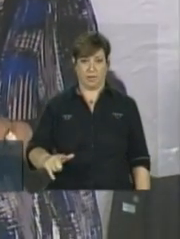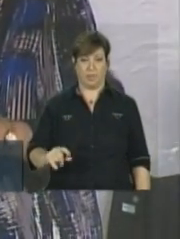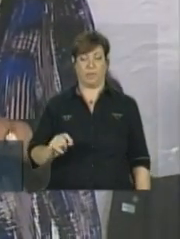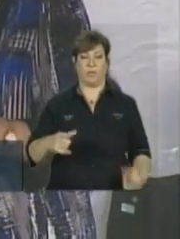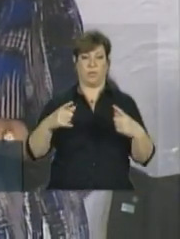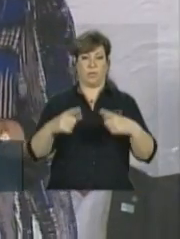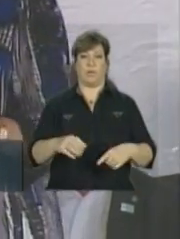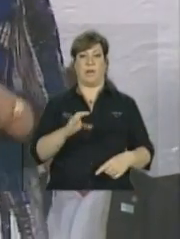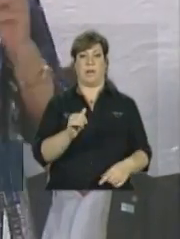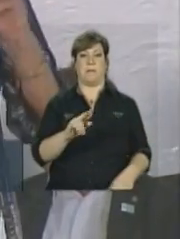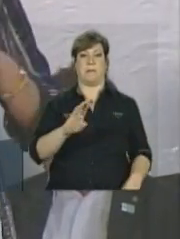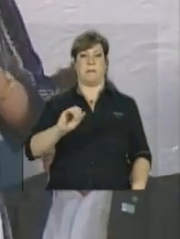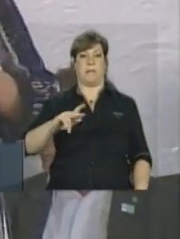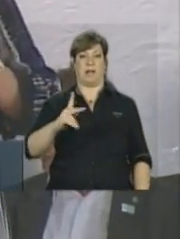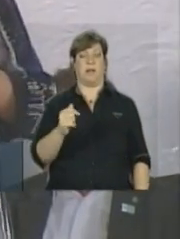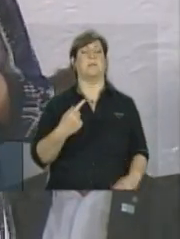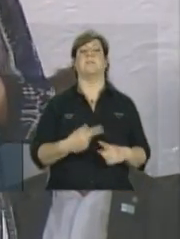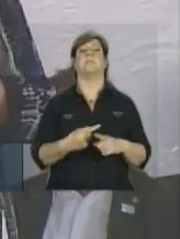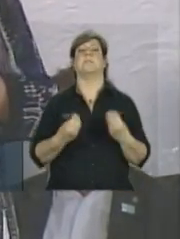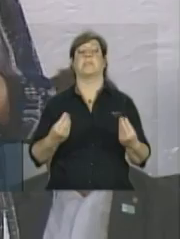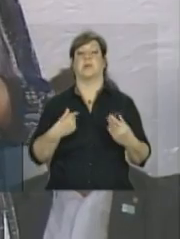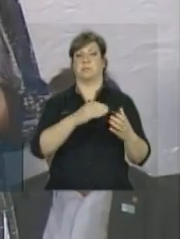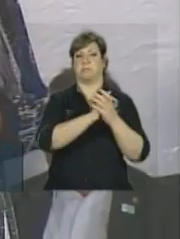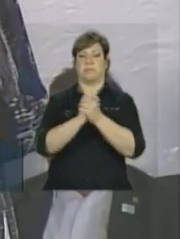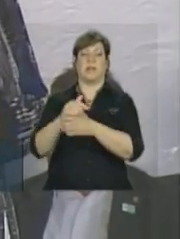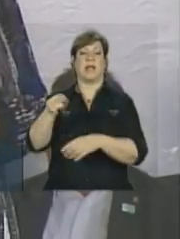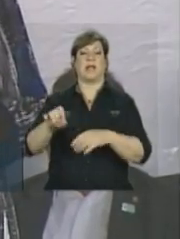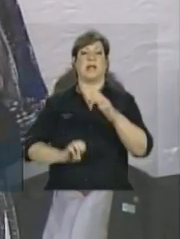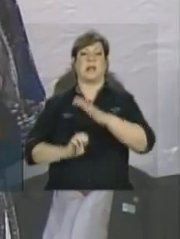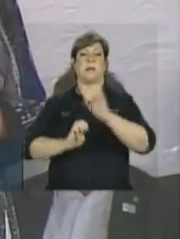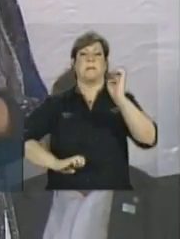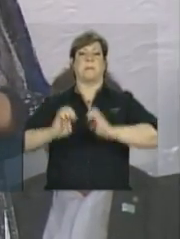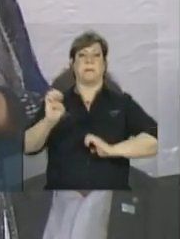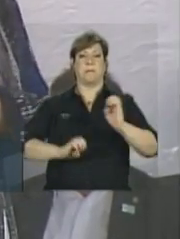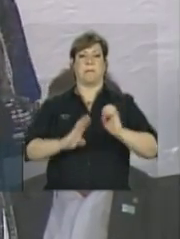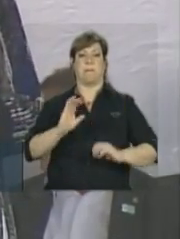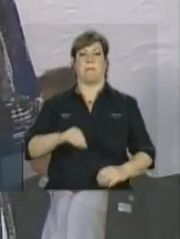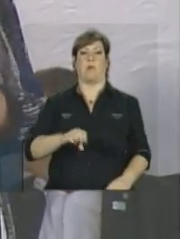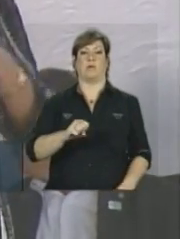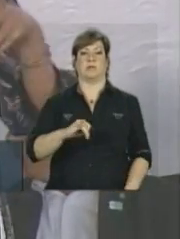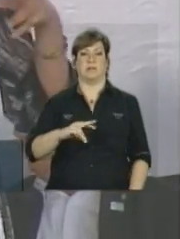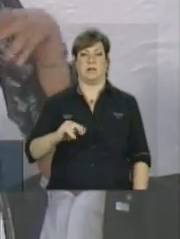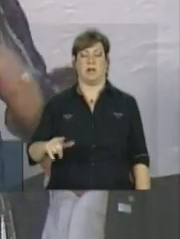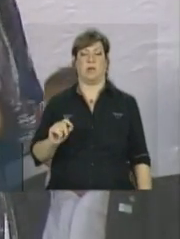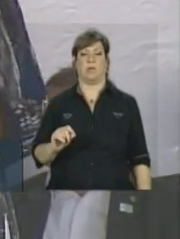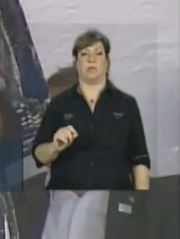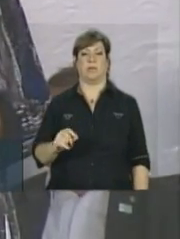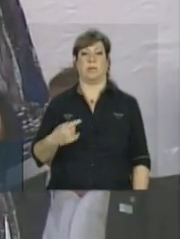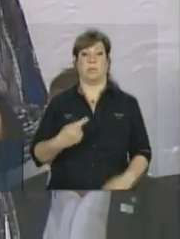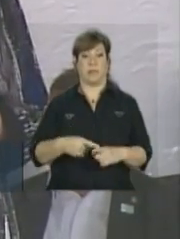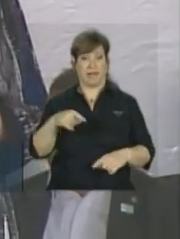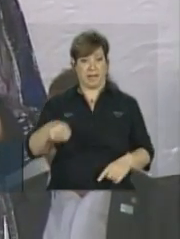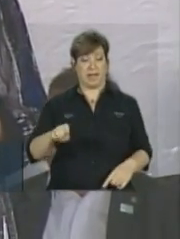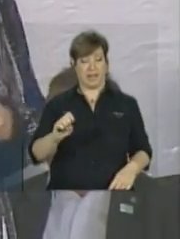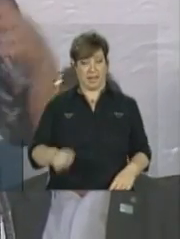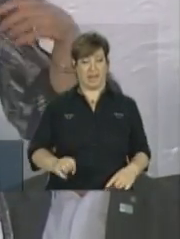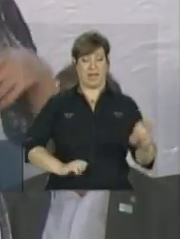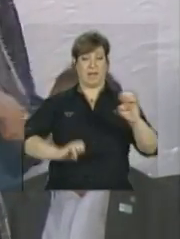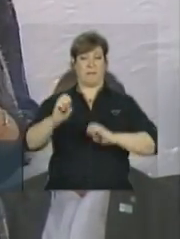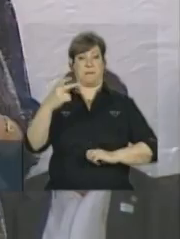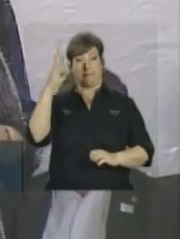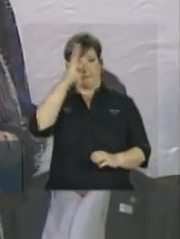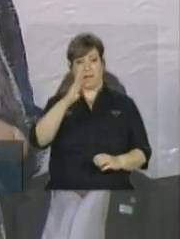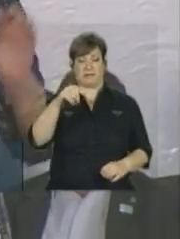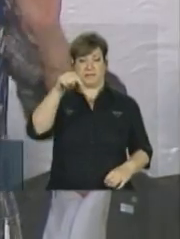de Barbalha. Por que que eu estou cumprimentando a empresa Bom Sinal, uma empresa brasileira em Barbalha? Porque